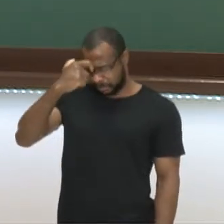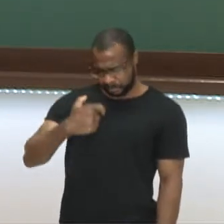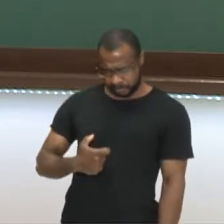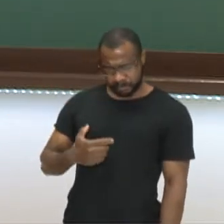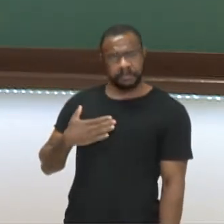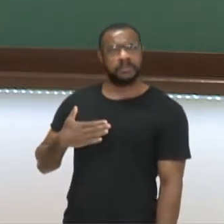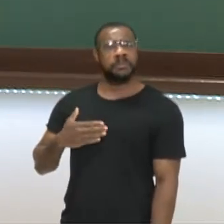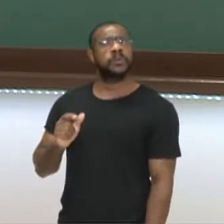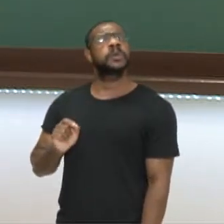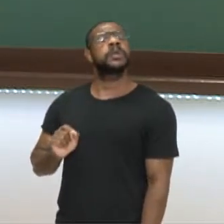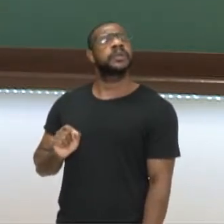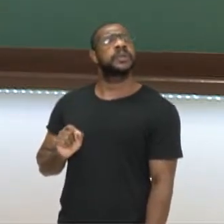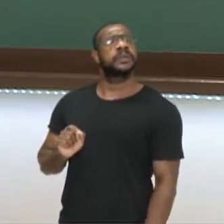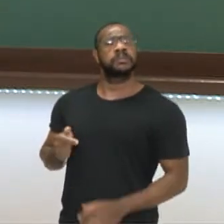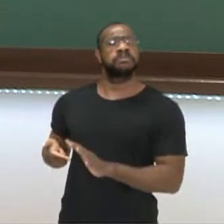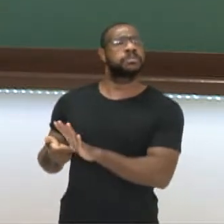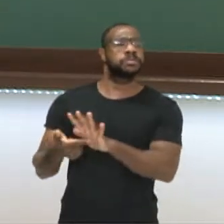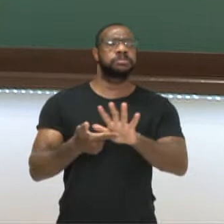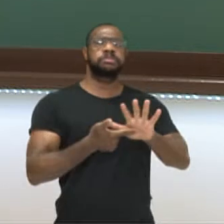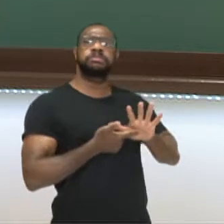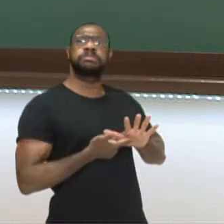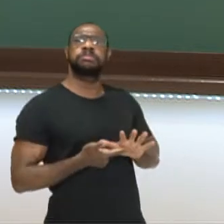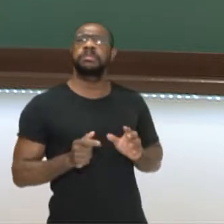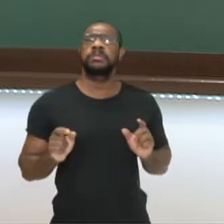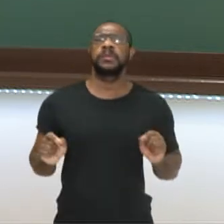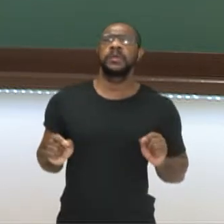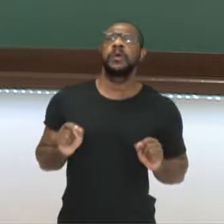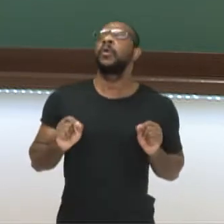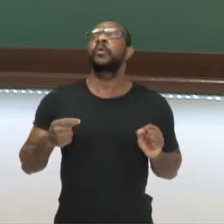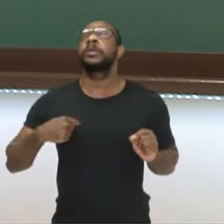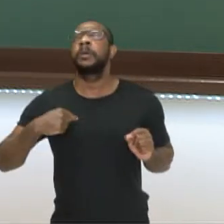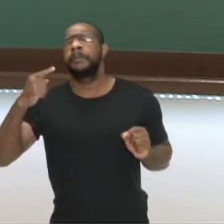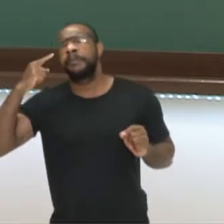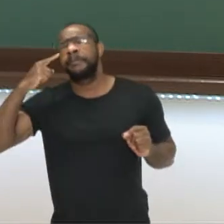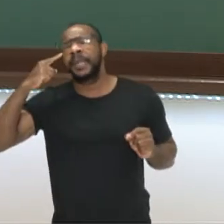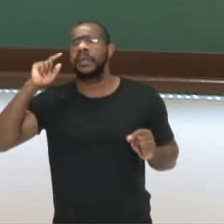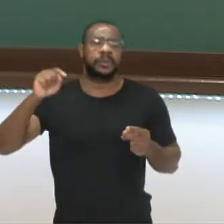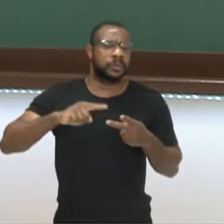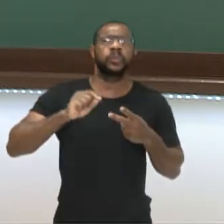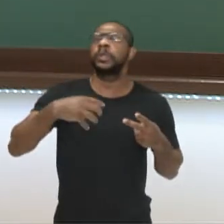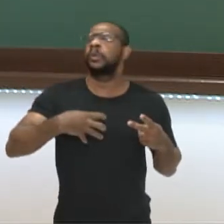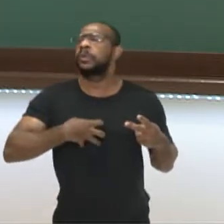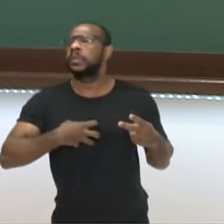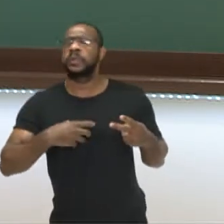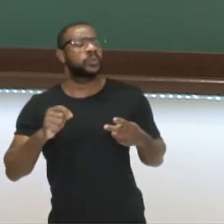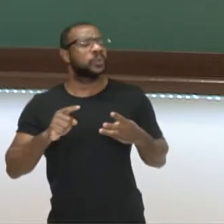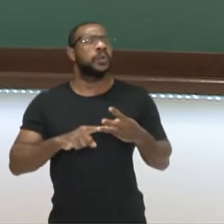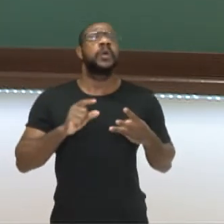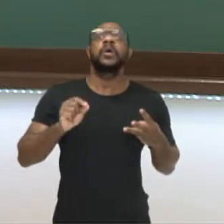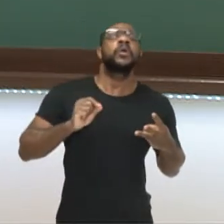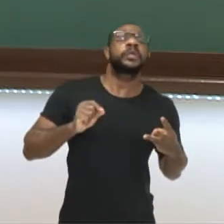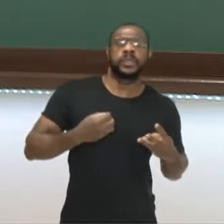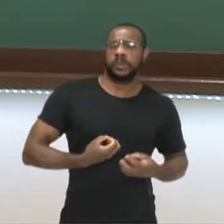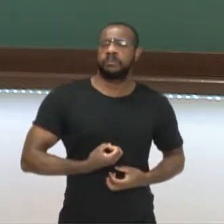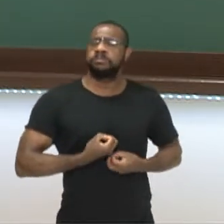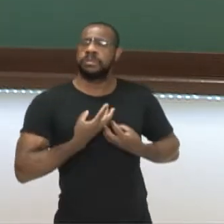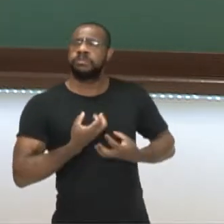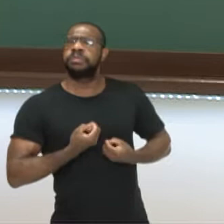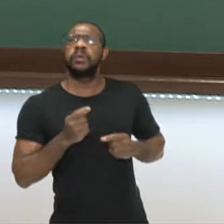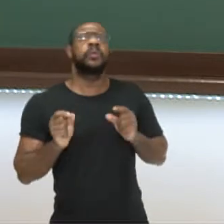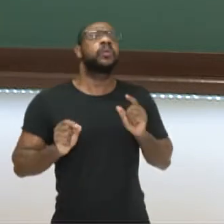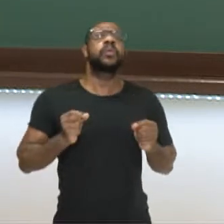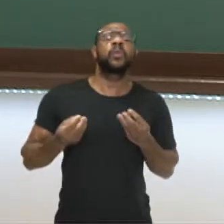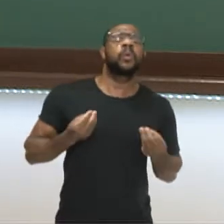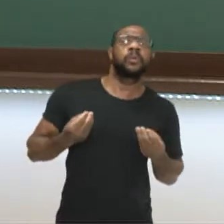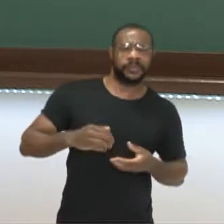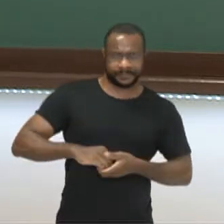aqui se colocando perante aos demais? Como eu penso, como eu sinto, como eu me expresso. Ok?